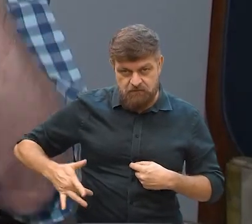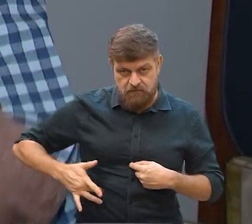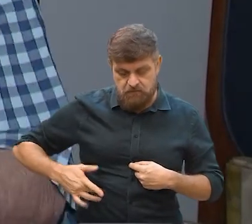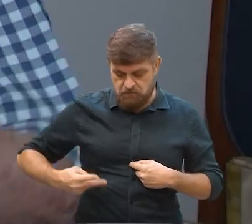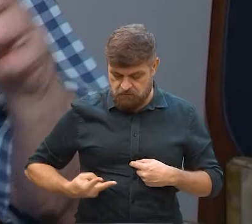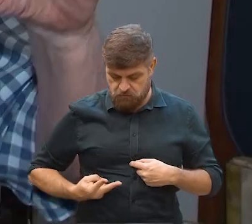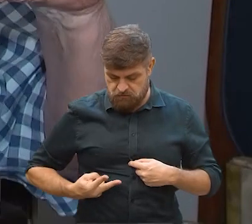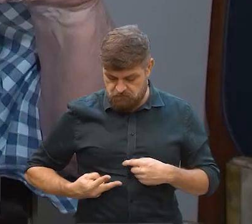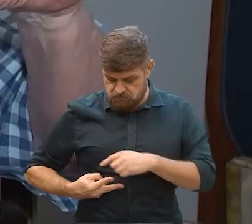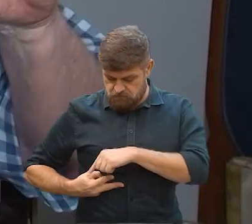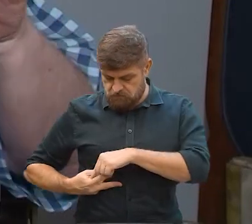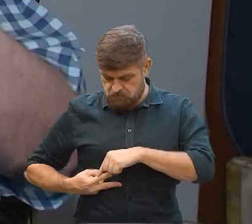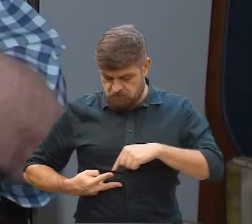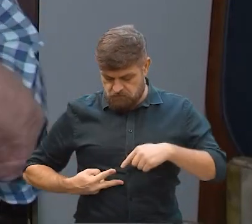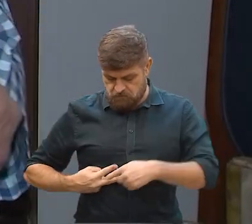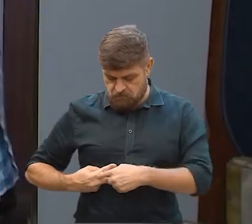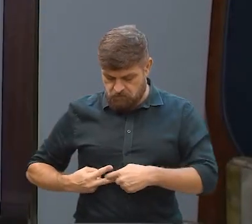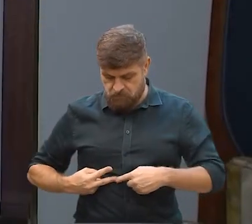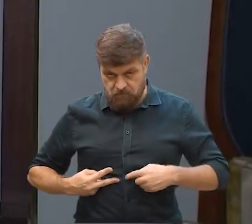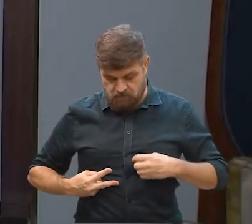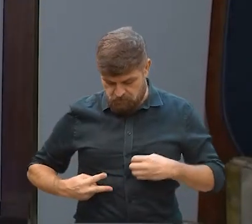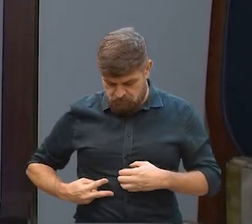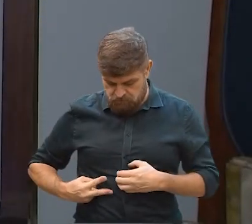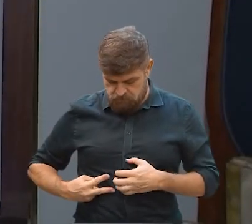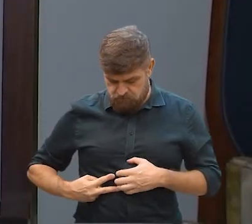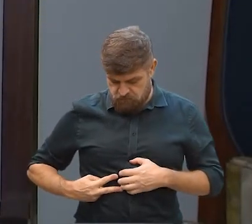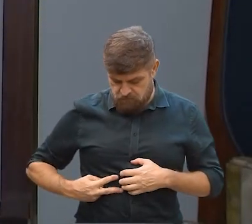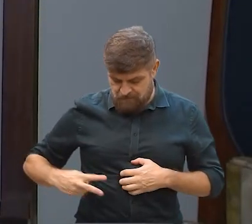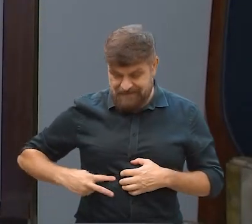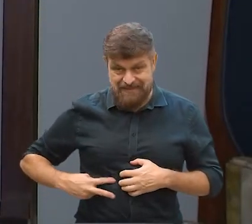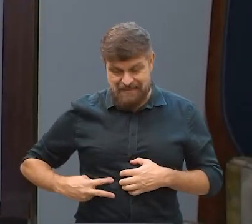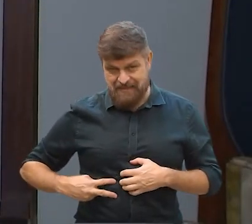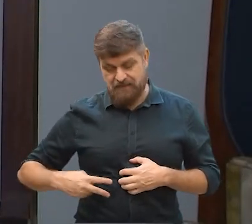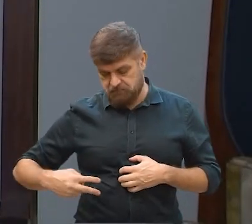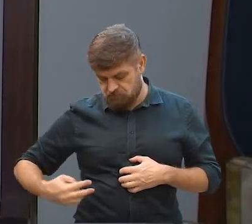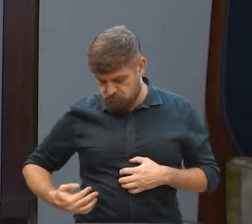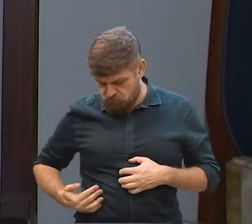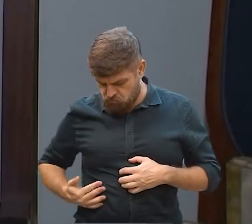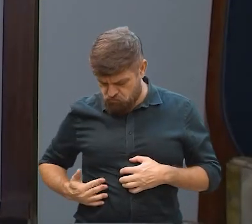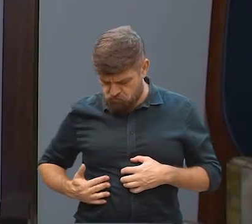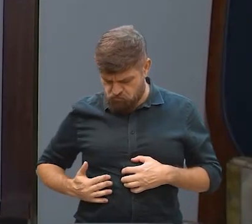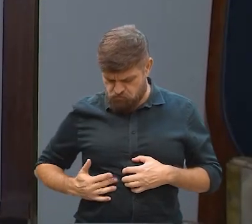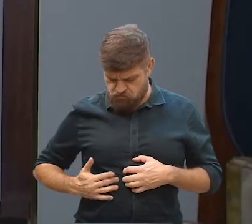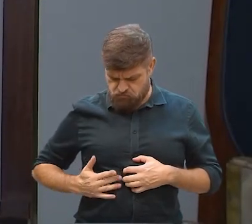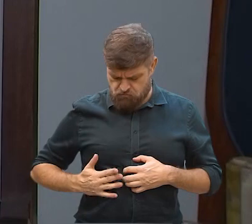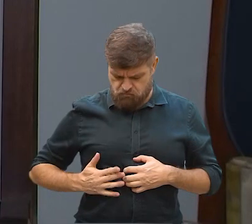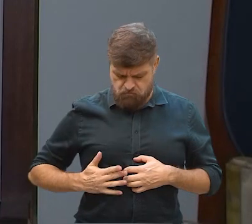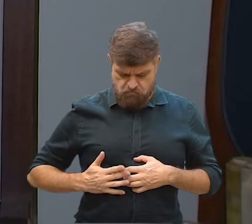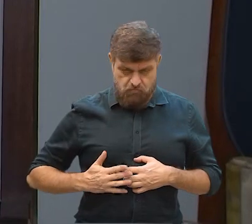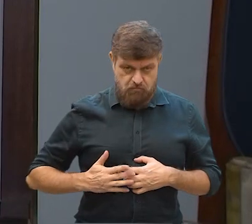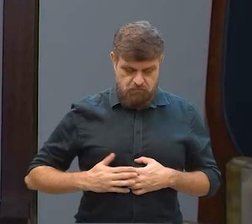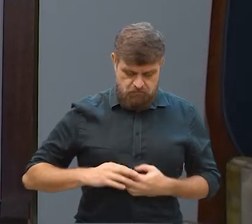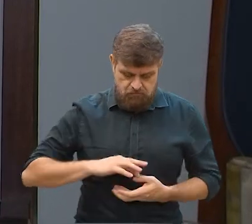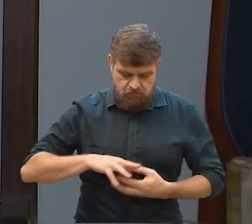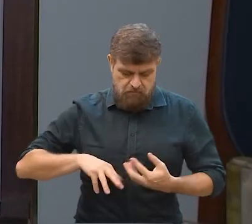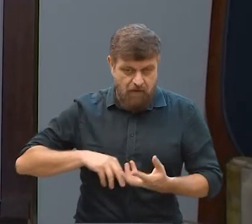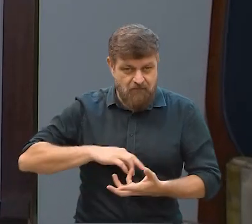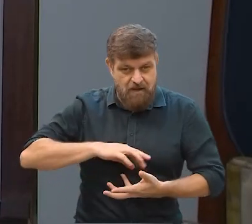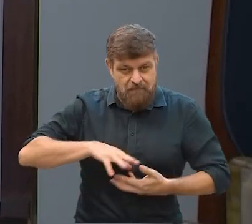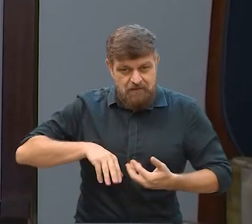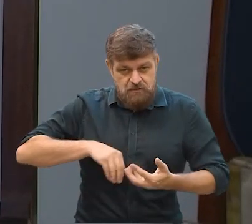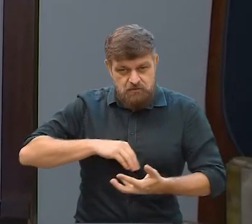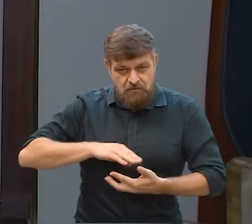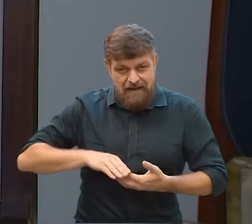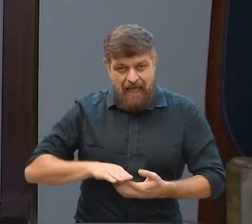fígado, ela tem um canal grande que se chama colédoco, que pega a bile naturalmente,